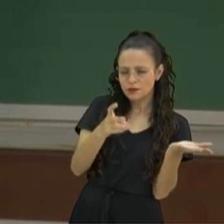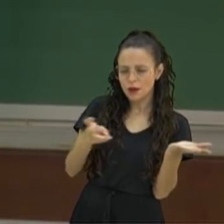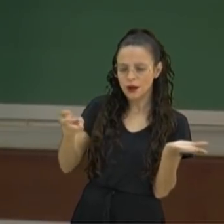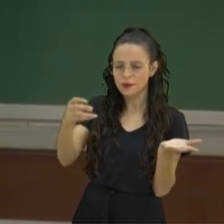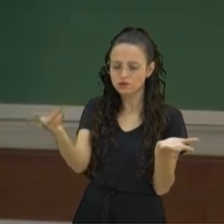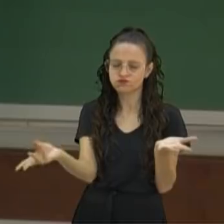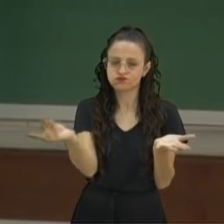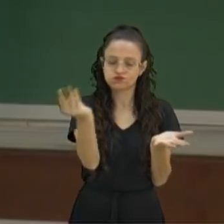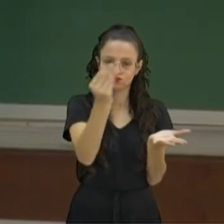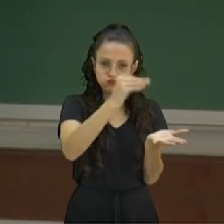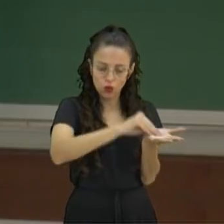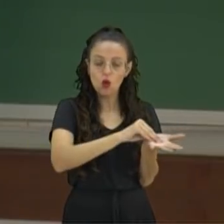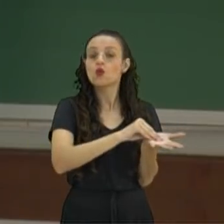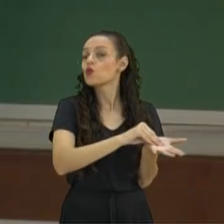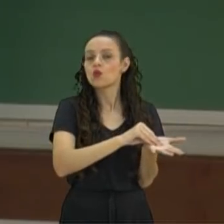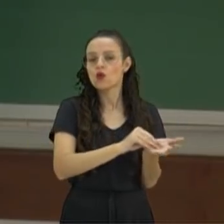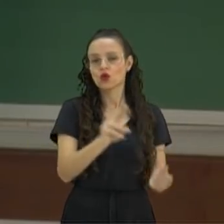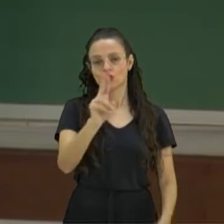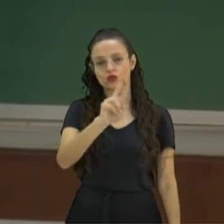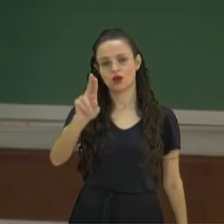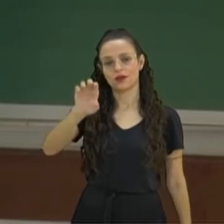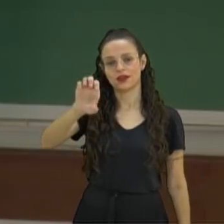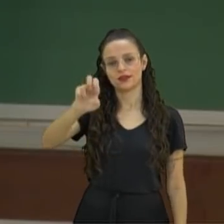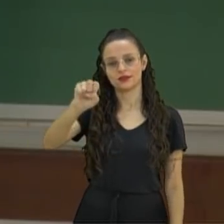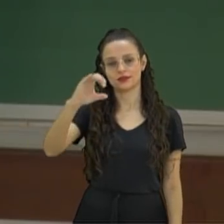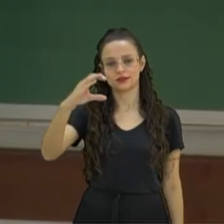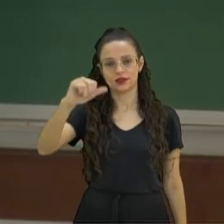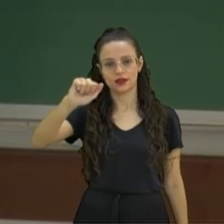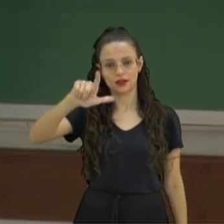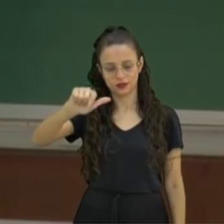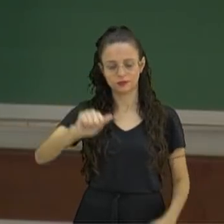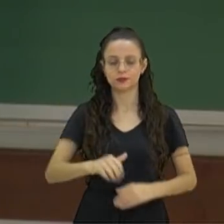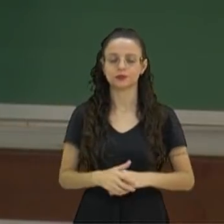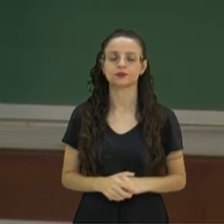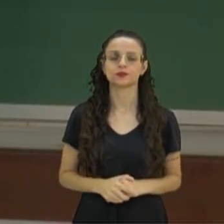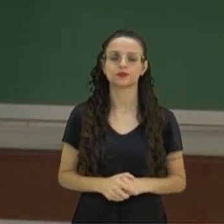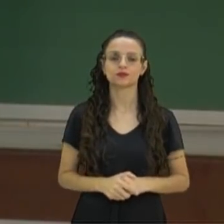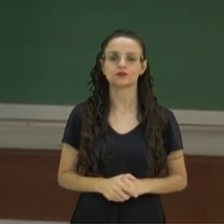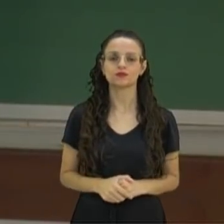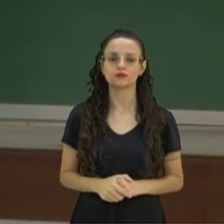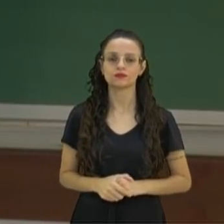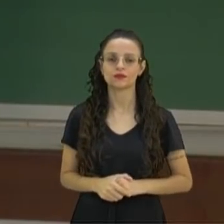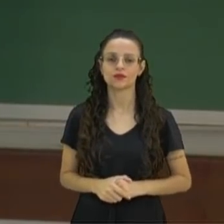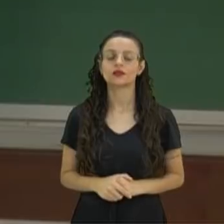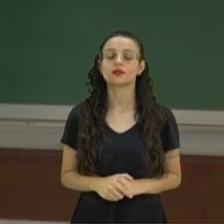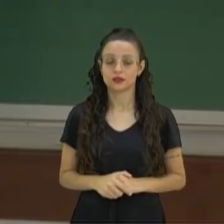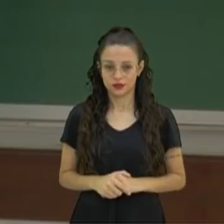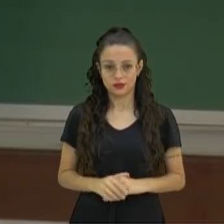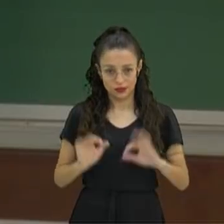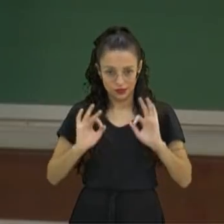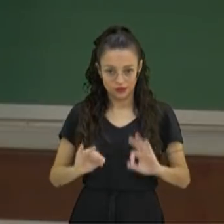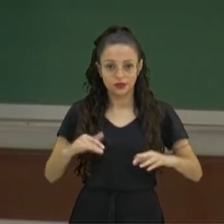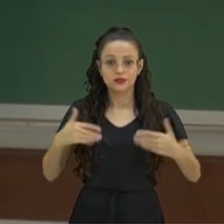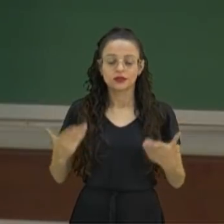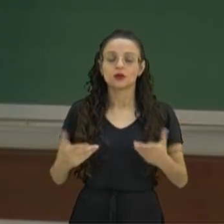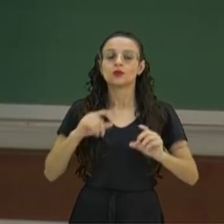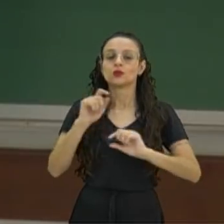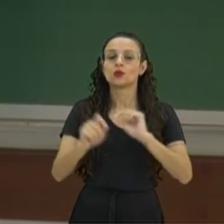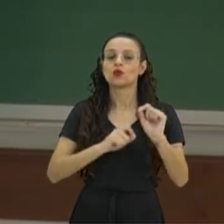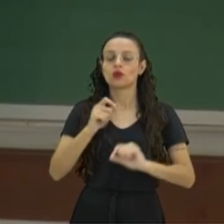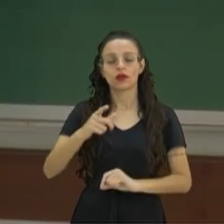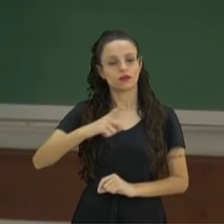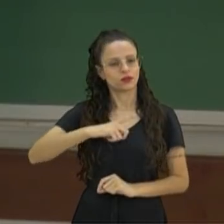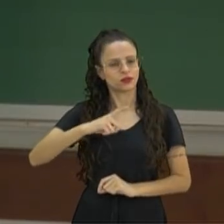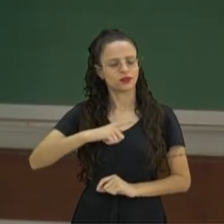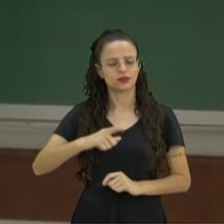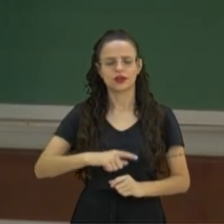geográficos reais, eu chamo de escala quando eu tenho essa relação estabelecida, certo? E aí o que nós vamos ter?